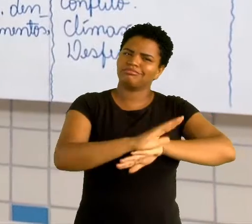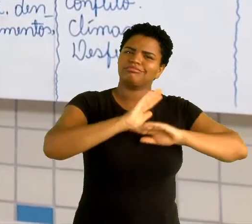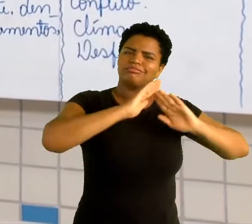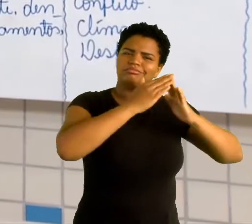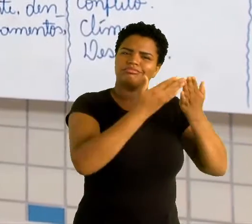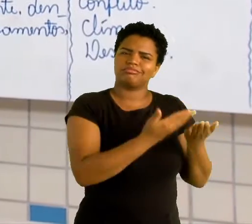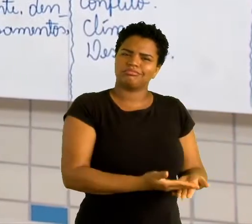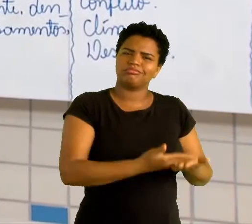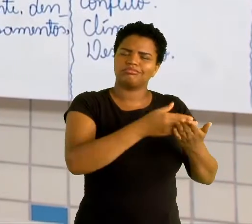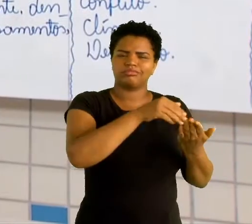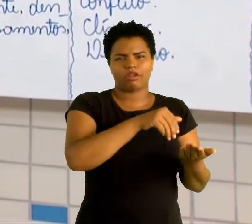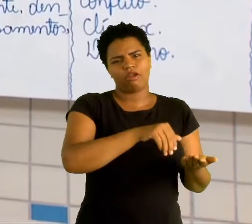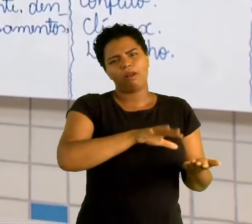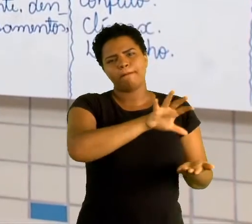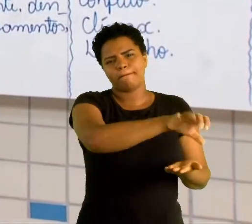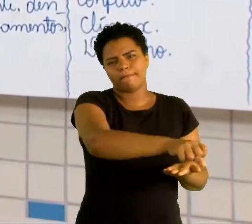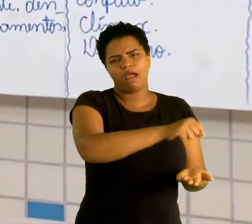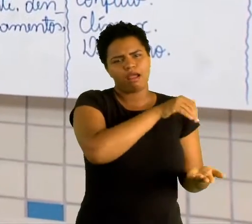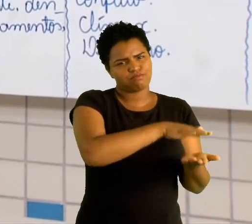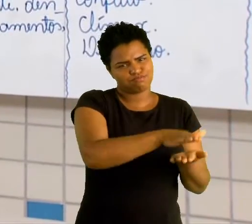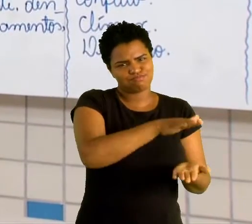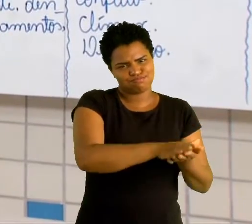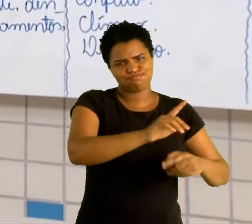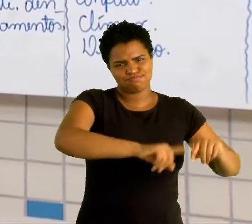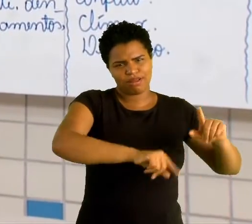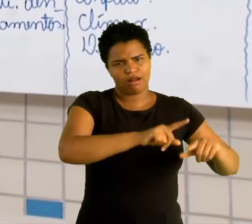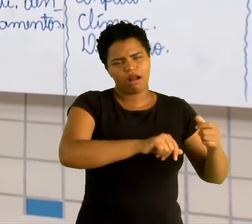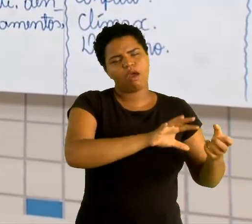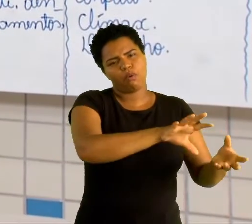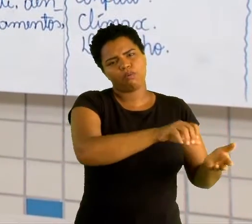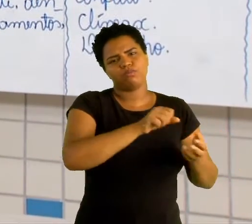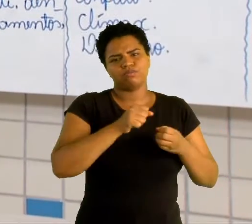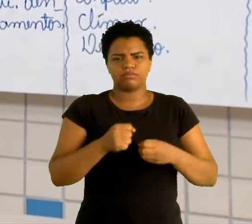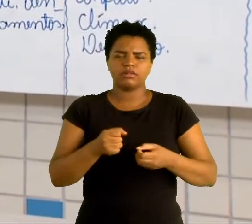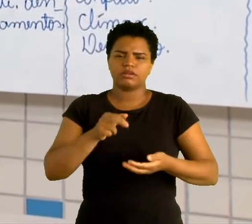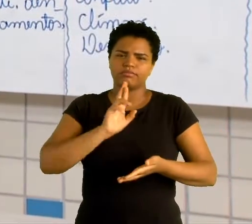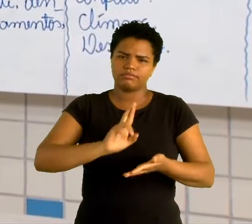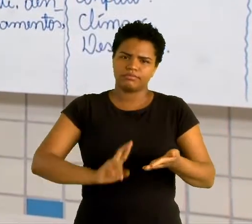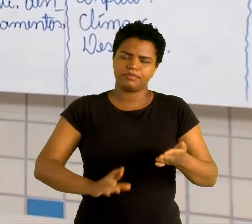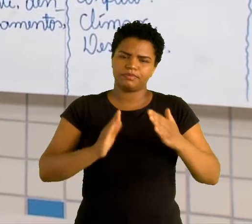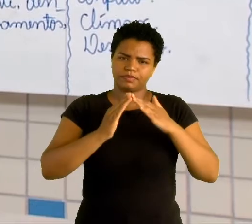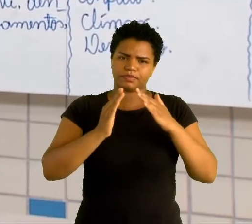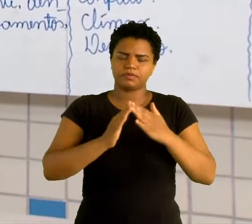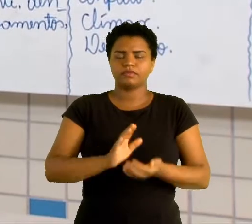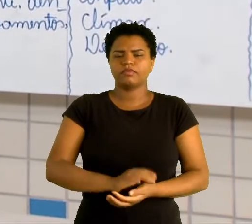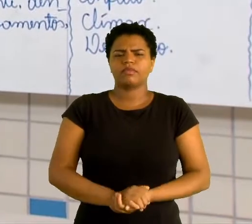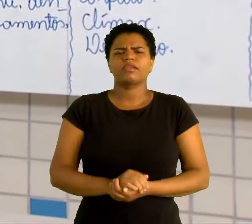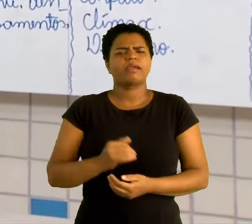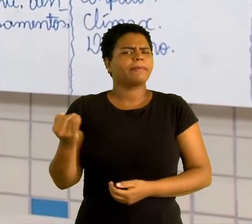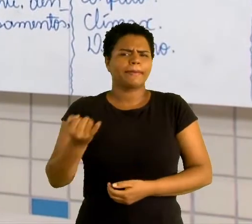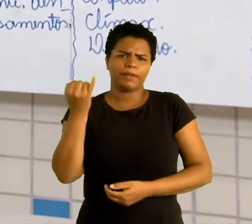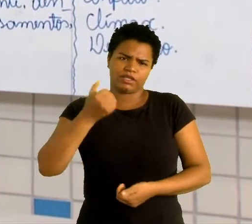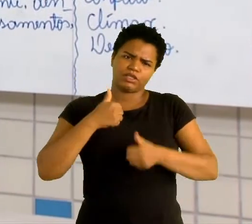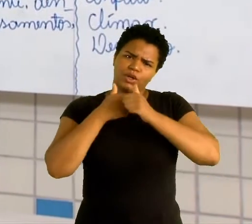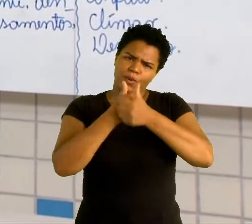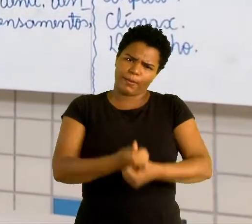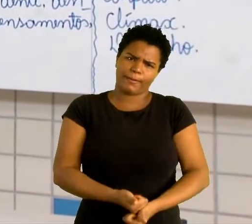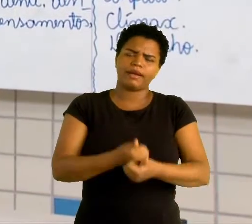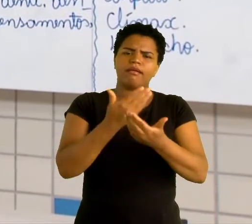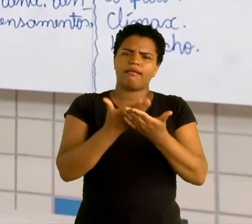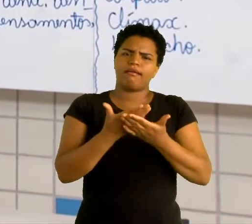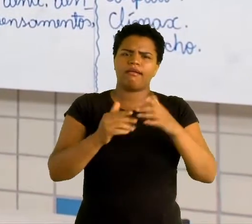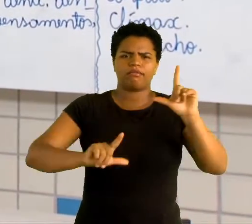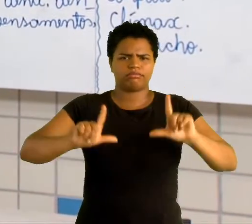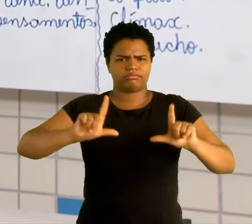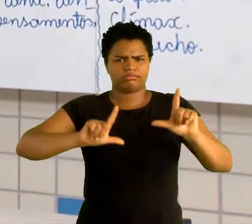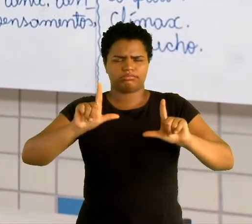forma impressa na unidade da sua escola. E é muito importante que você acompanhe as nossas teleaulas para